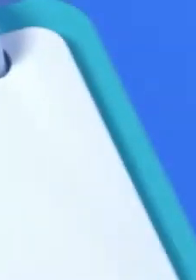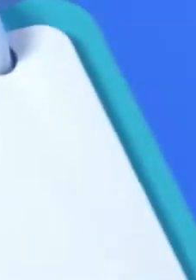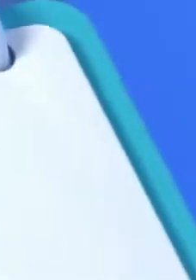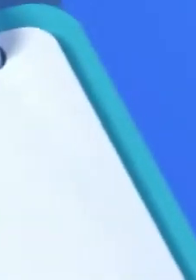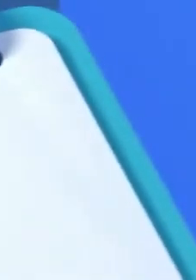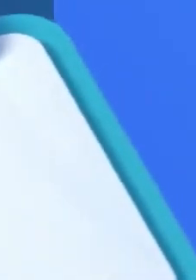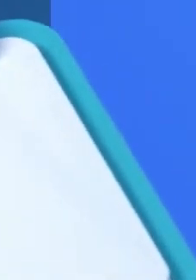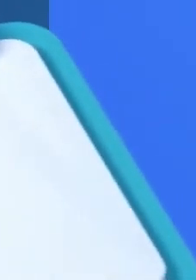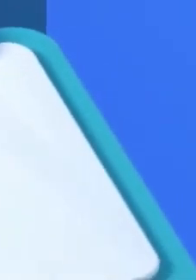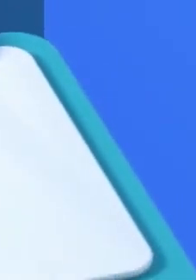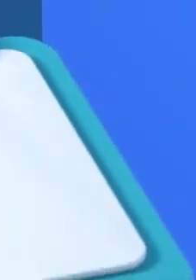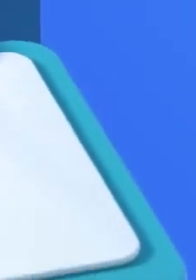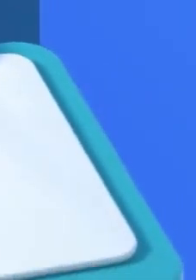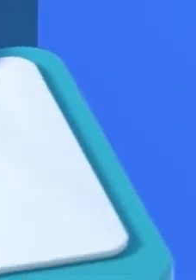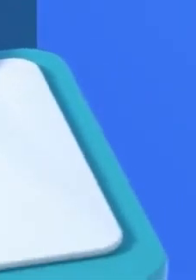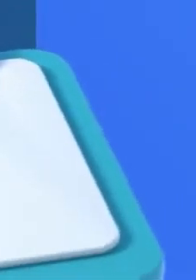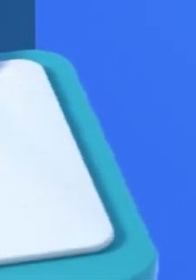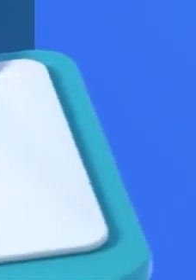Deus